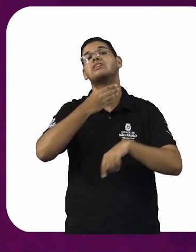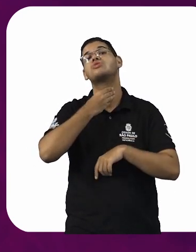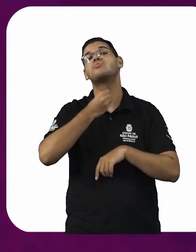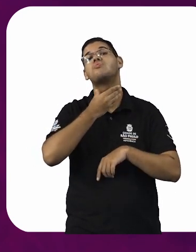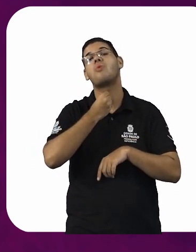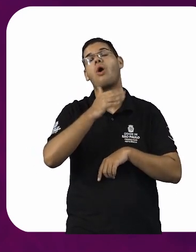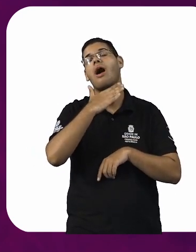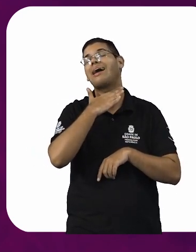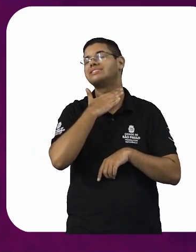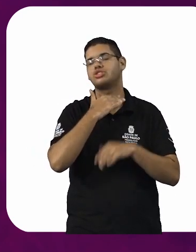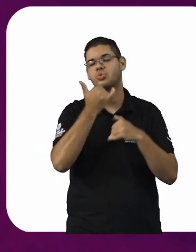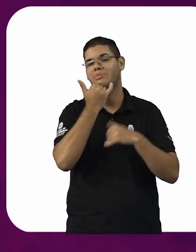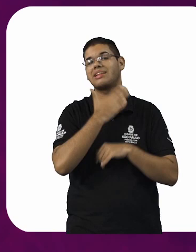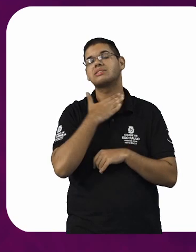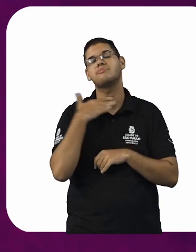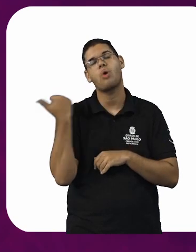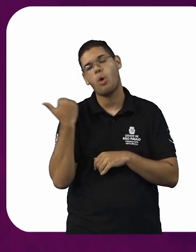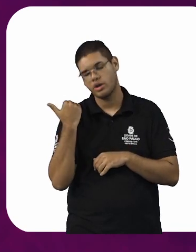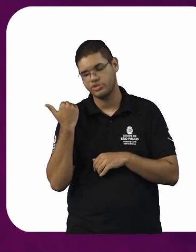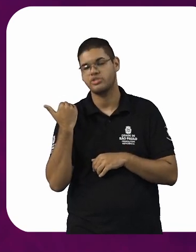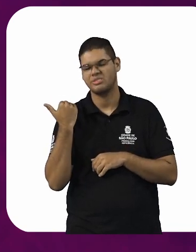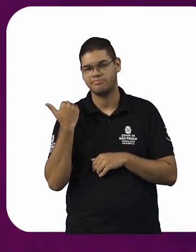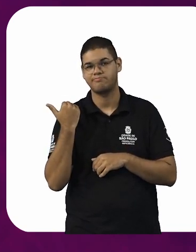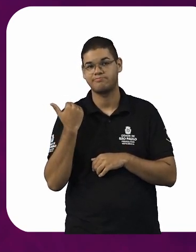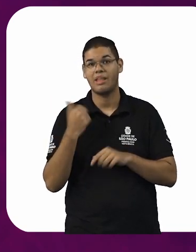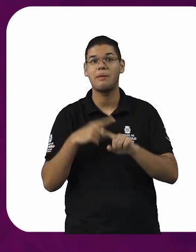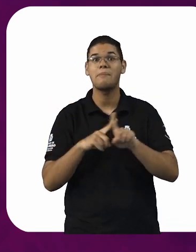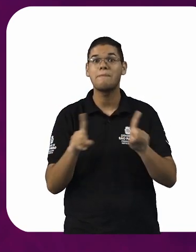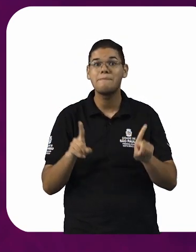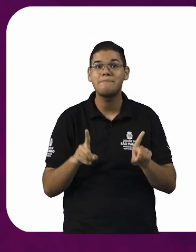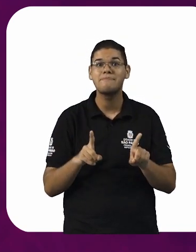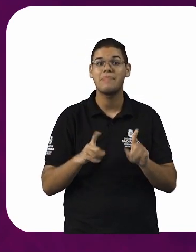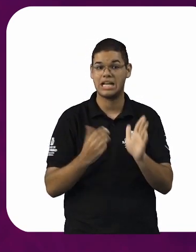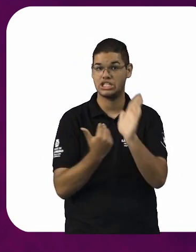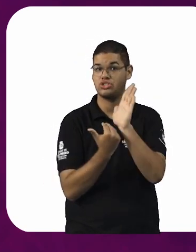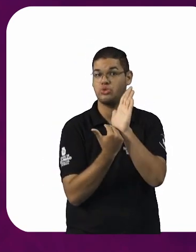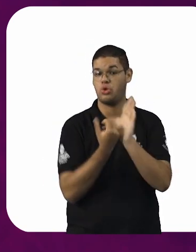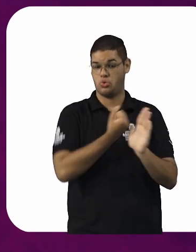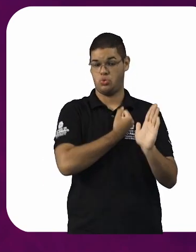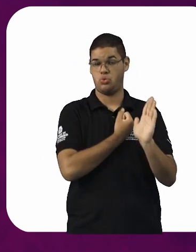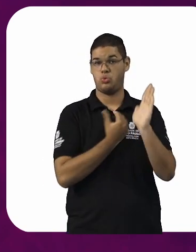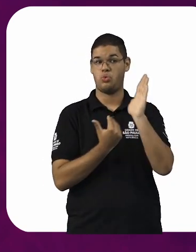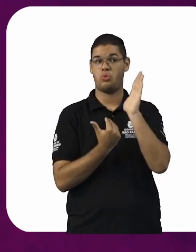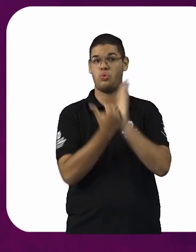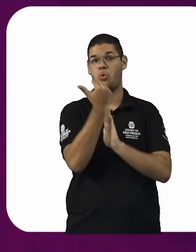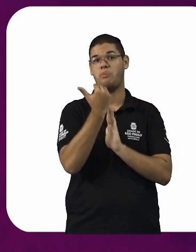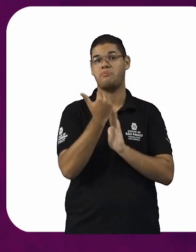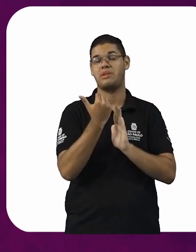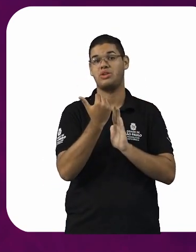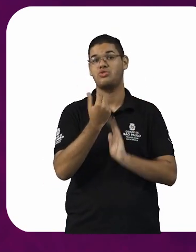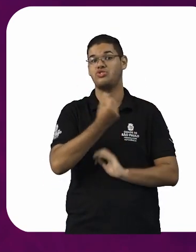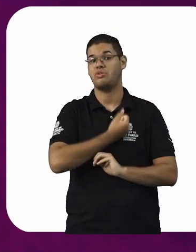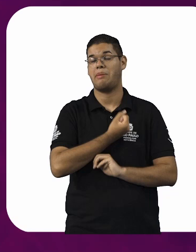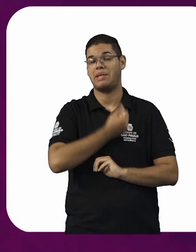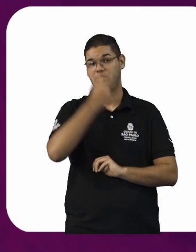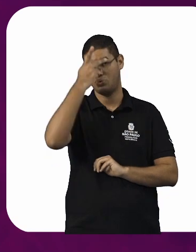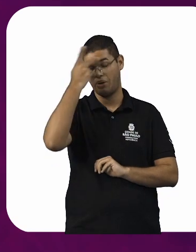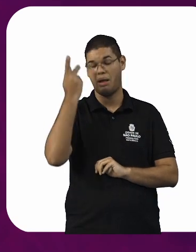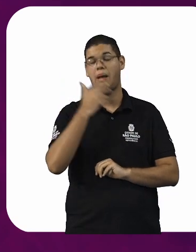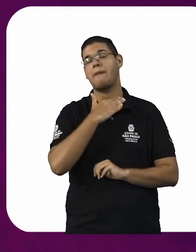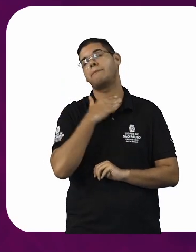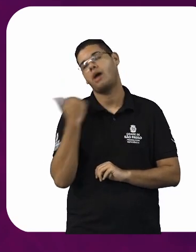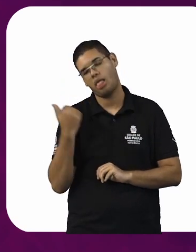ironizadas, atacadas, enfim, por falar, mas o índice de homicídios em geral, não me recordo, é 50 mil e o seu, não lembro, é 5